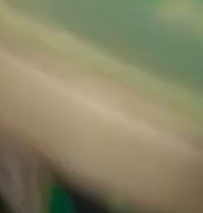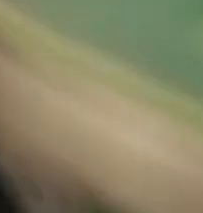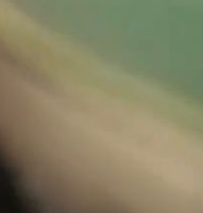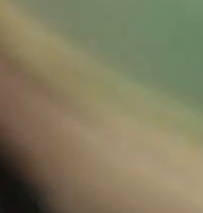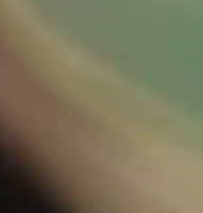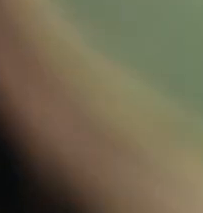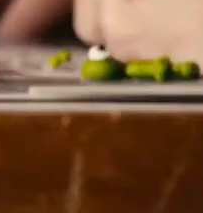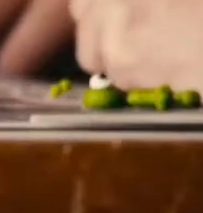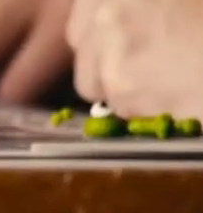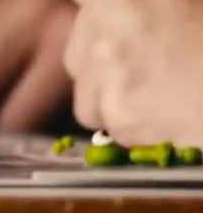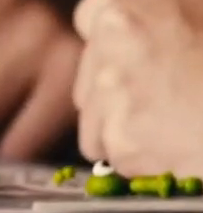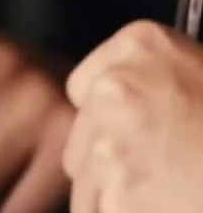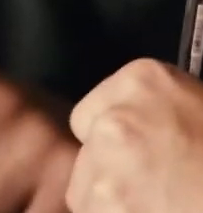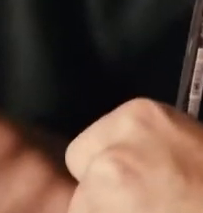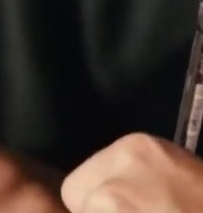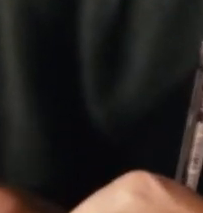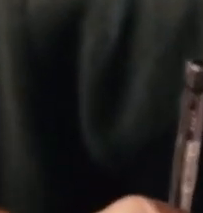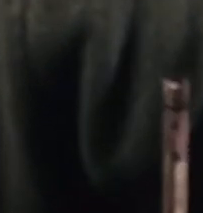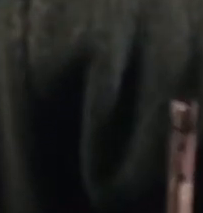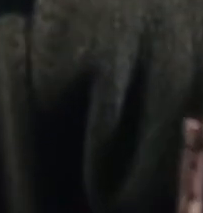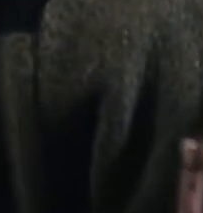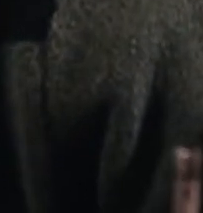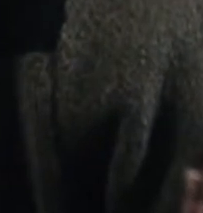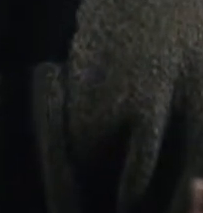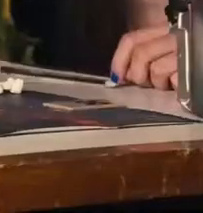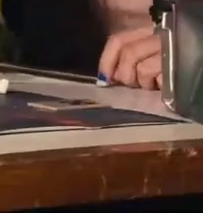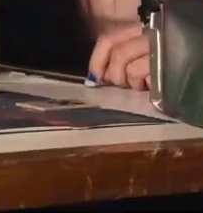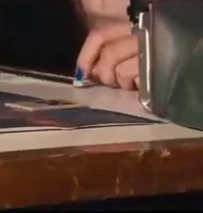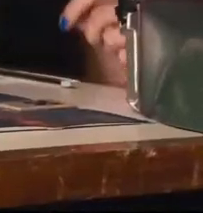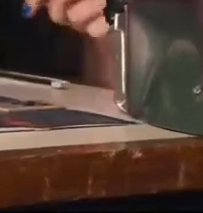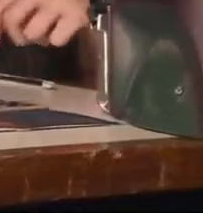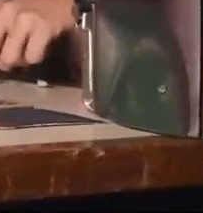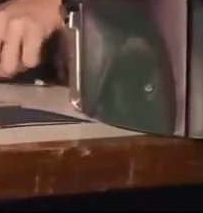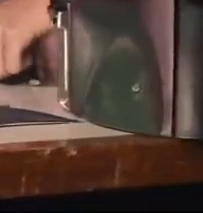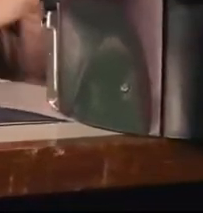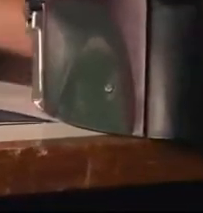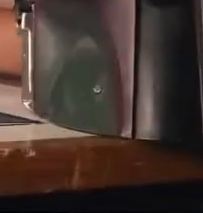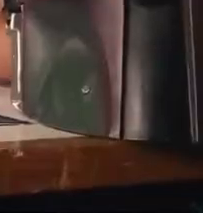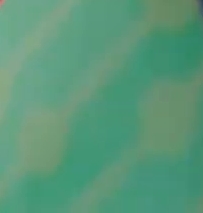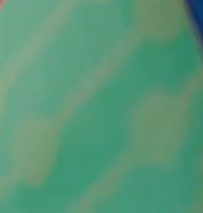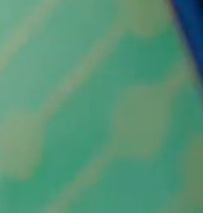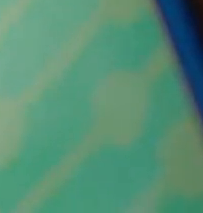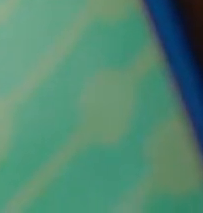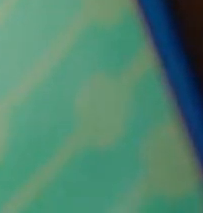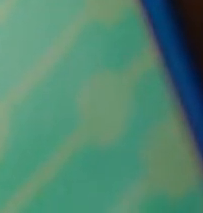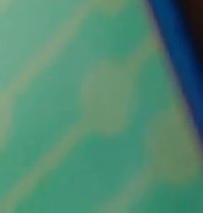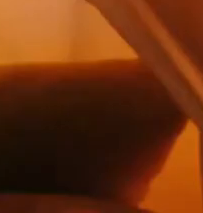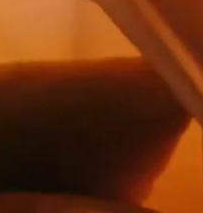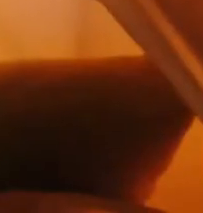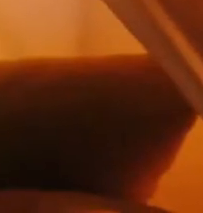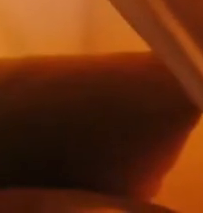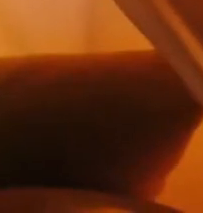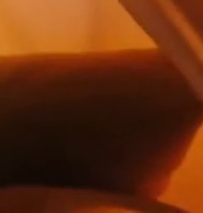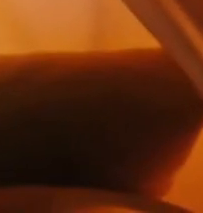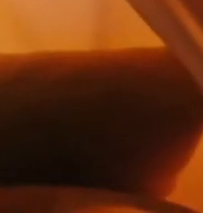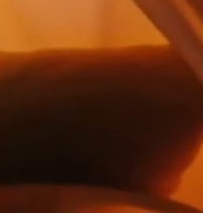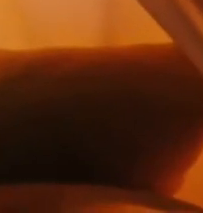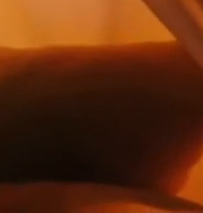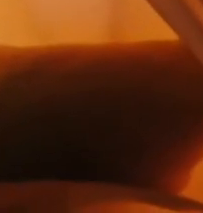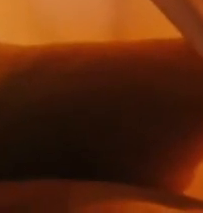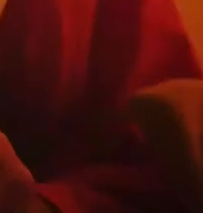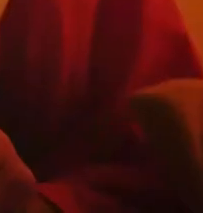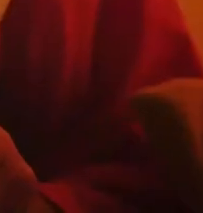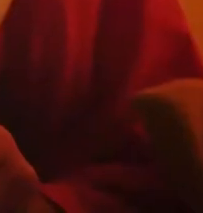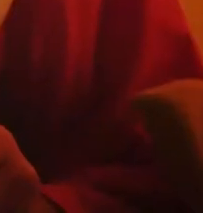uma jornada compartilhada com infinitas possibilidades de transformar a imaginação de todos e experiências